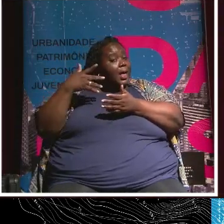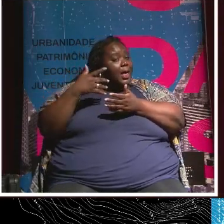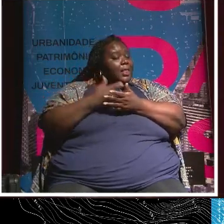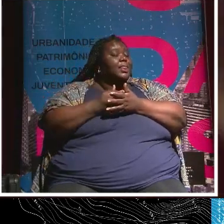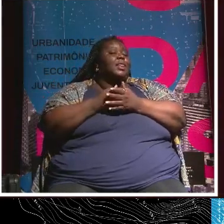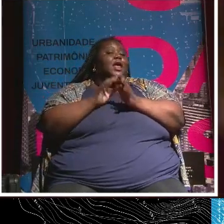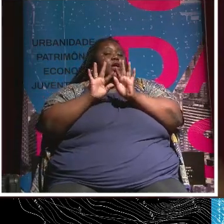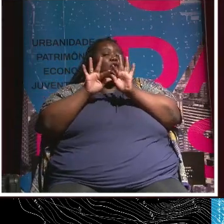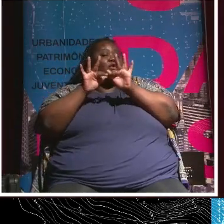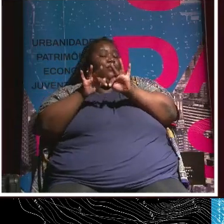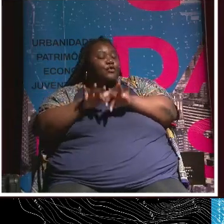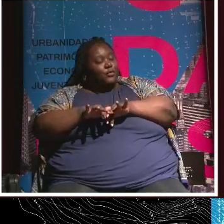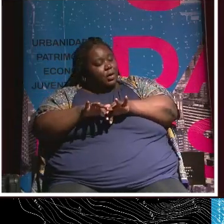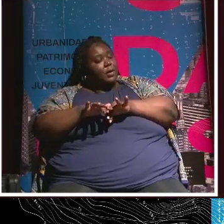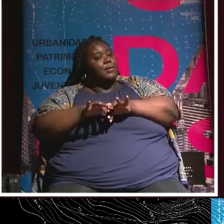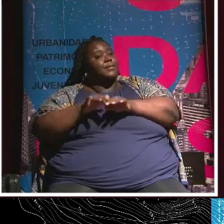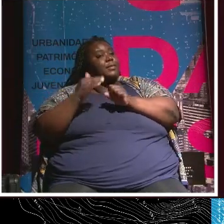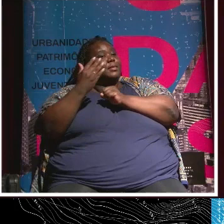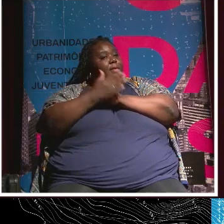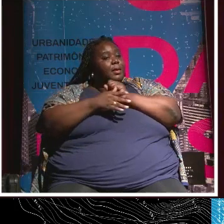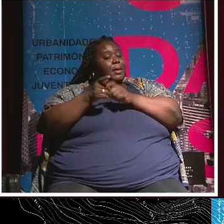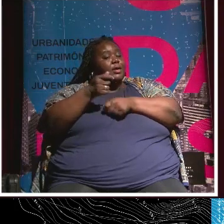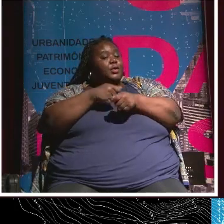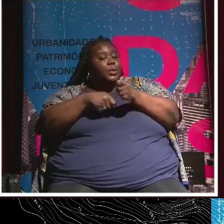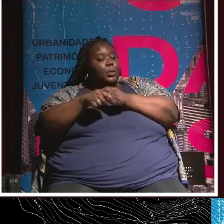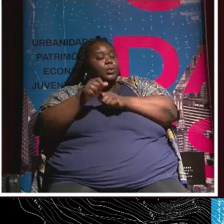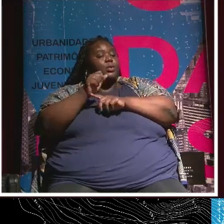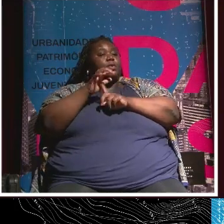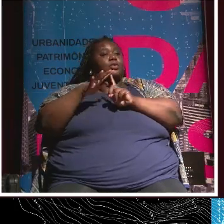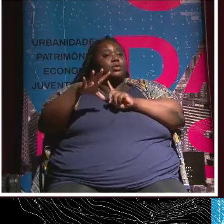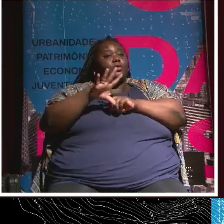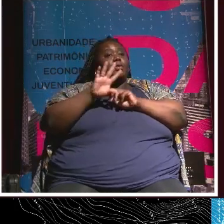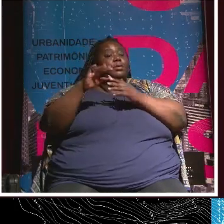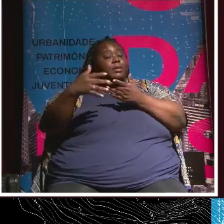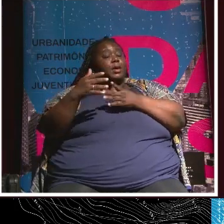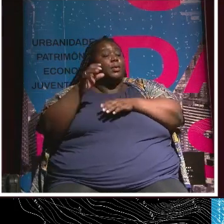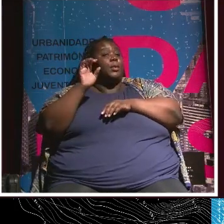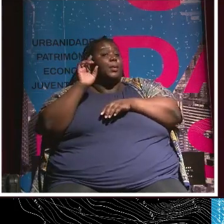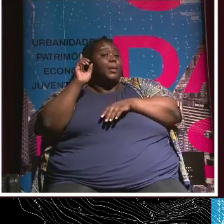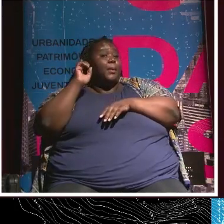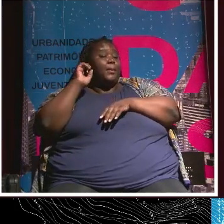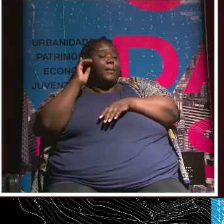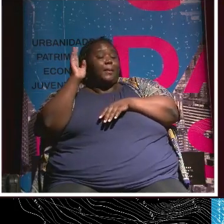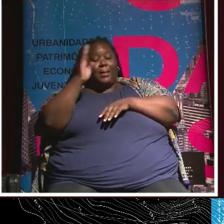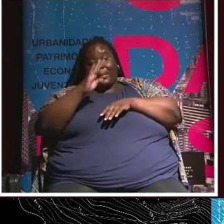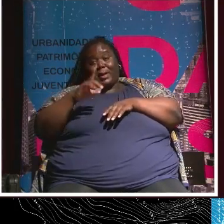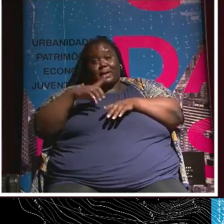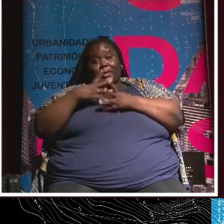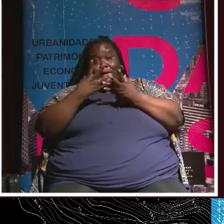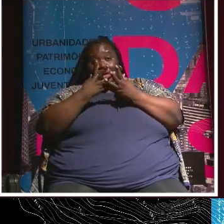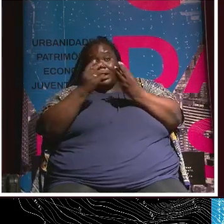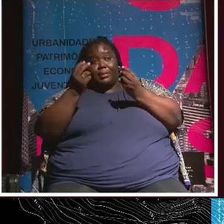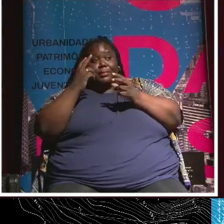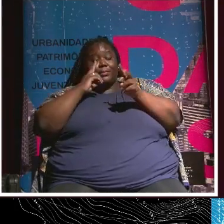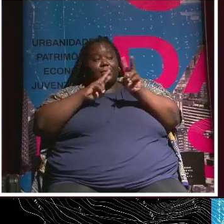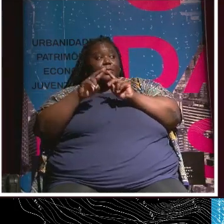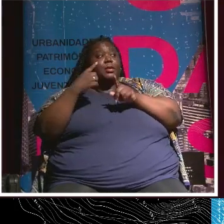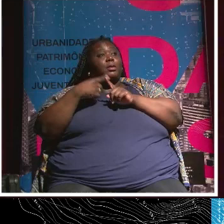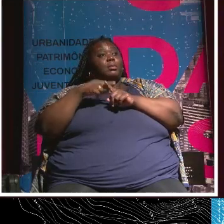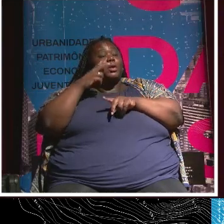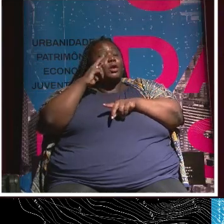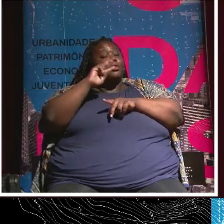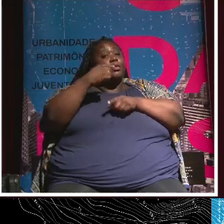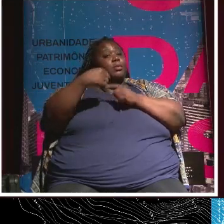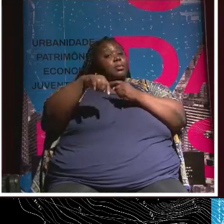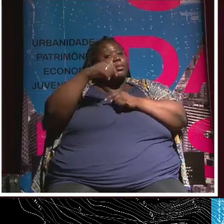sua finalização do princípio do controle social. O Estado brasileiro tem muitas formas de observar, porque eu nunca enxergo política